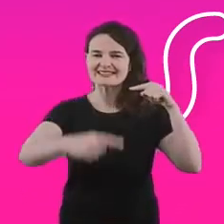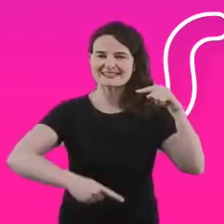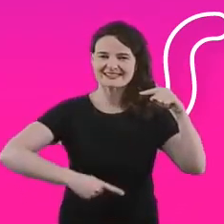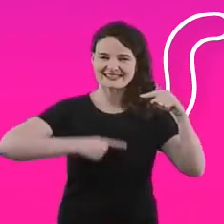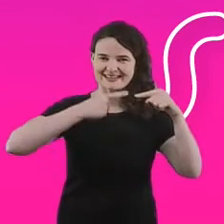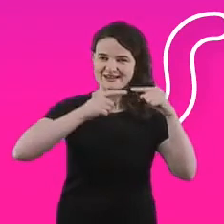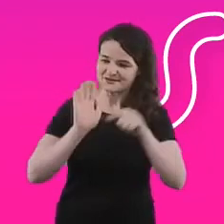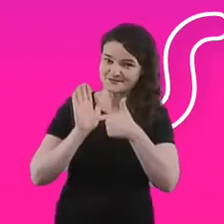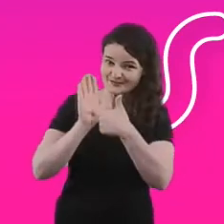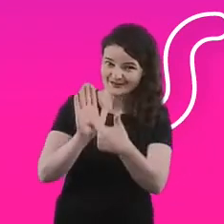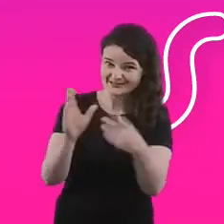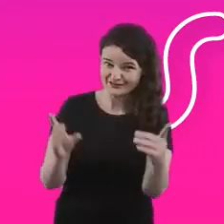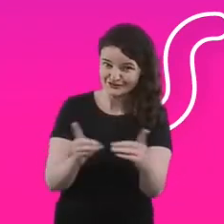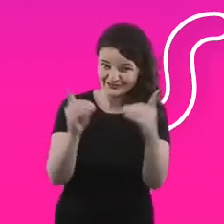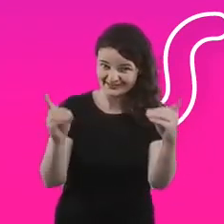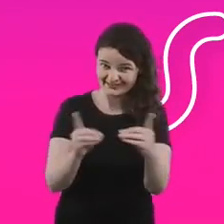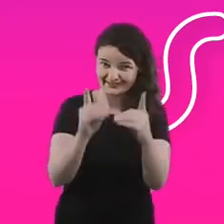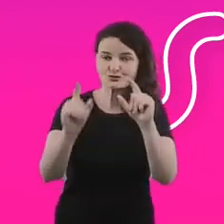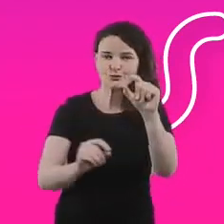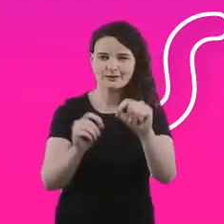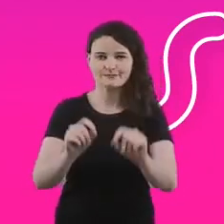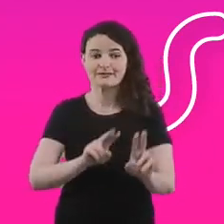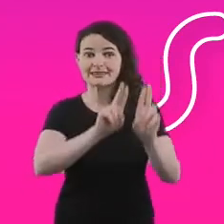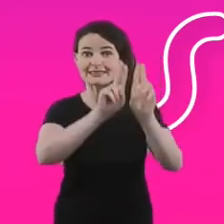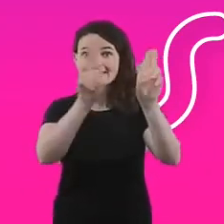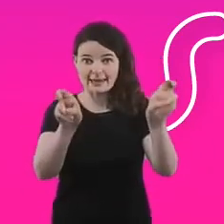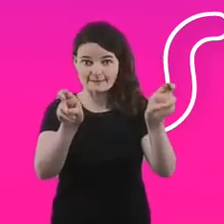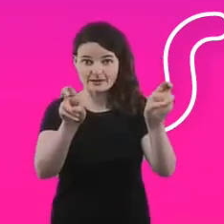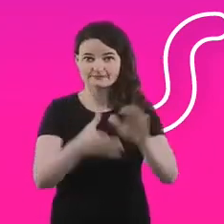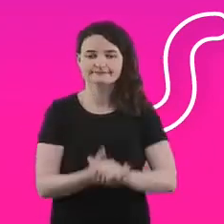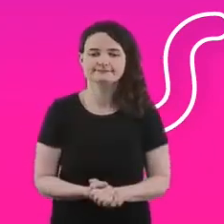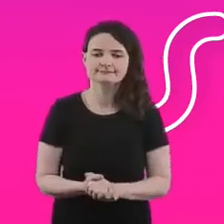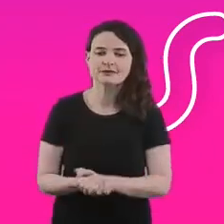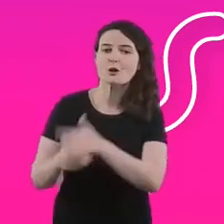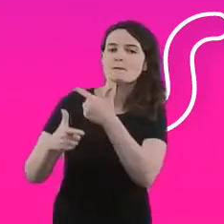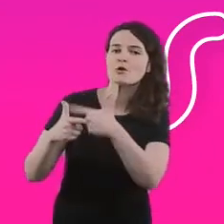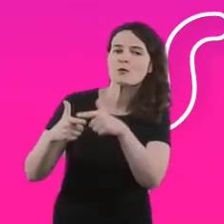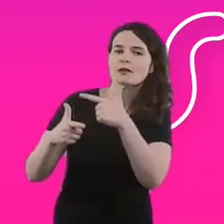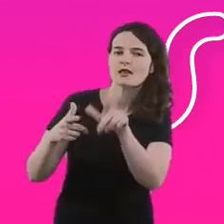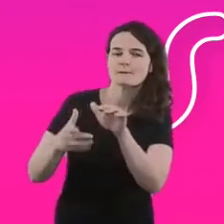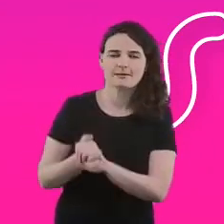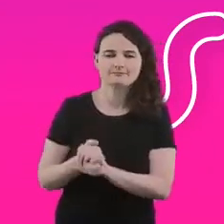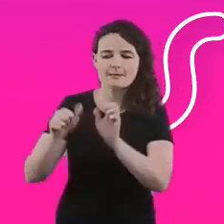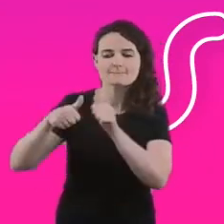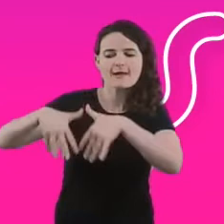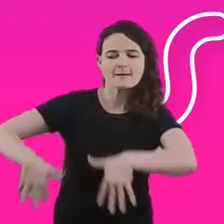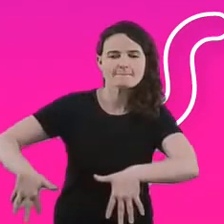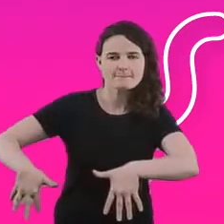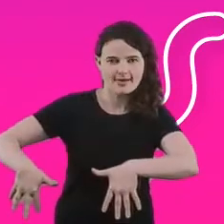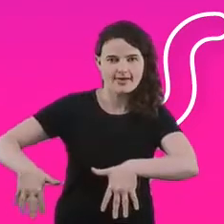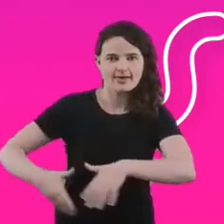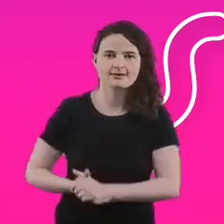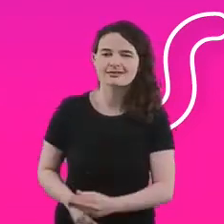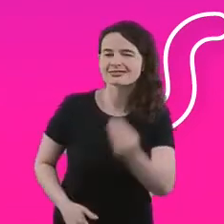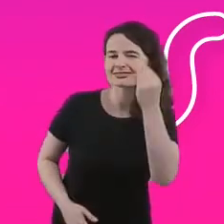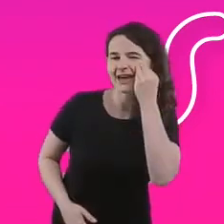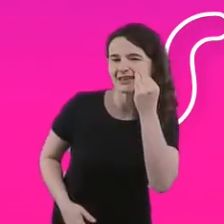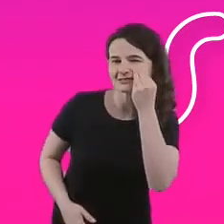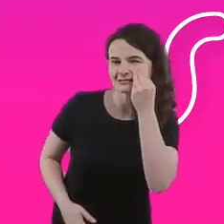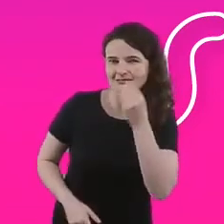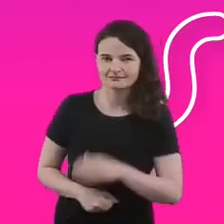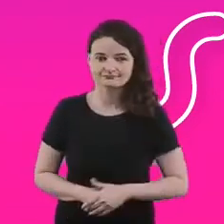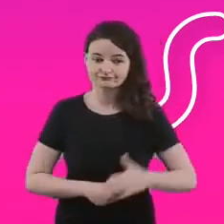o tema, né, delimitando o problema, a gente mapeia a rede, a gente prototipa, testa,